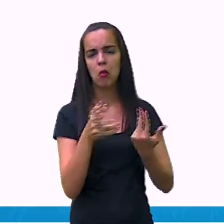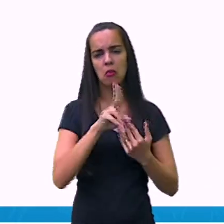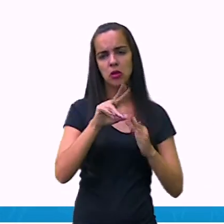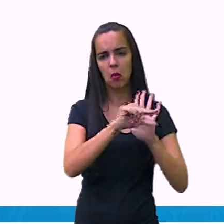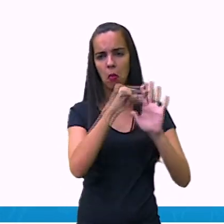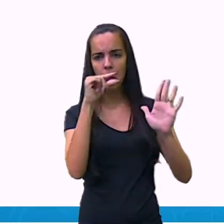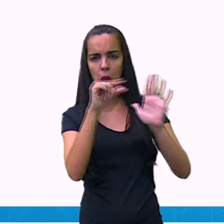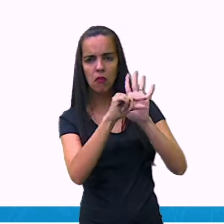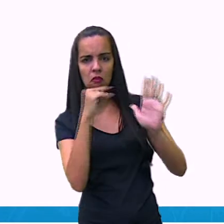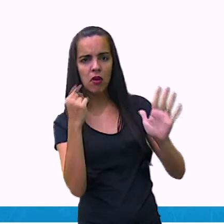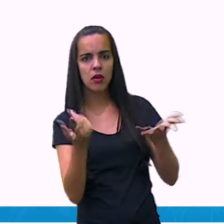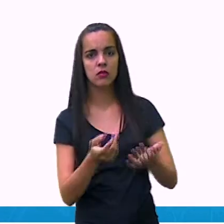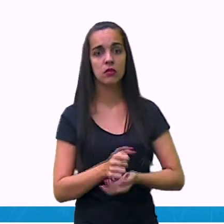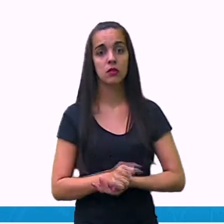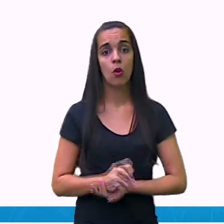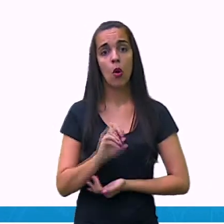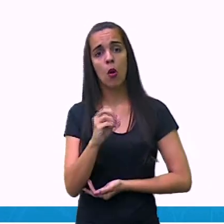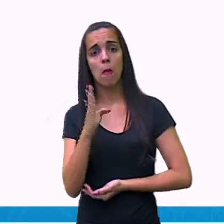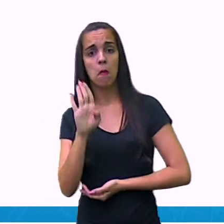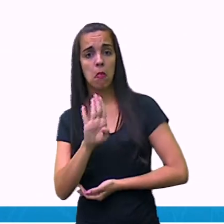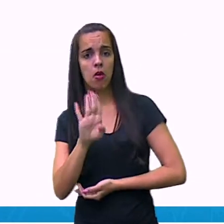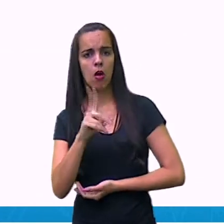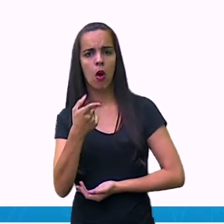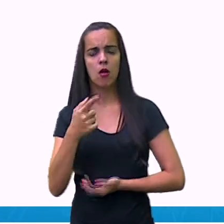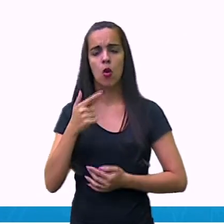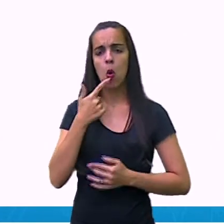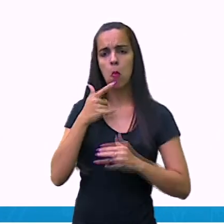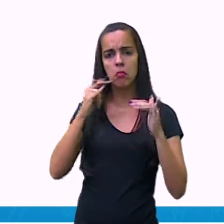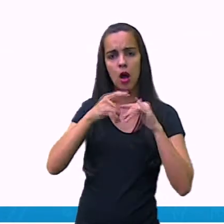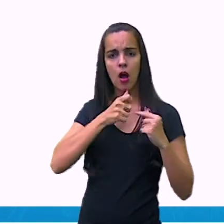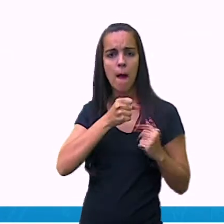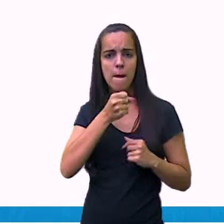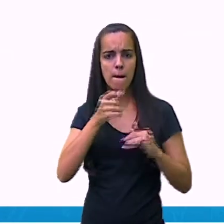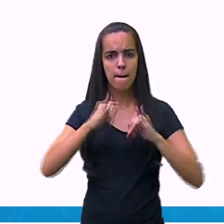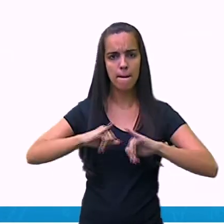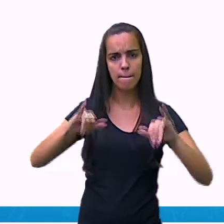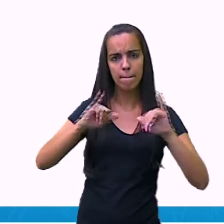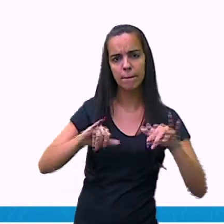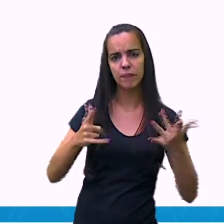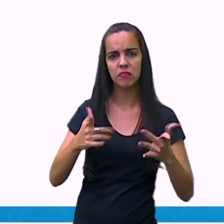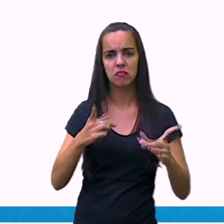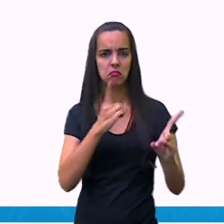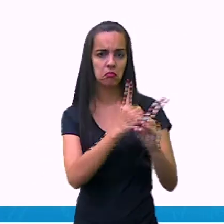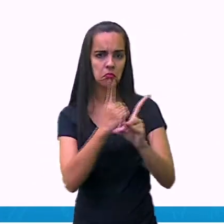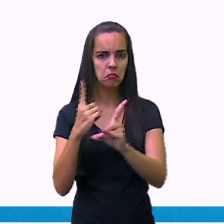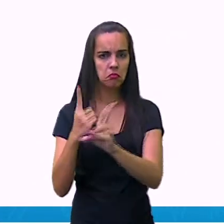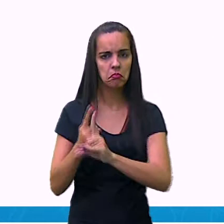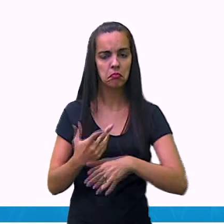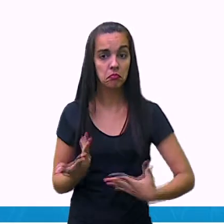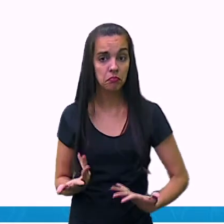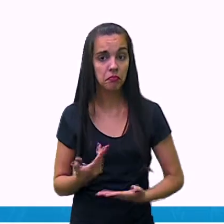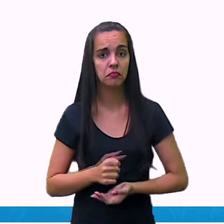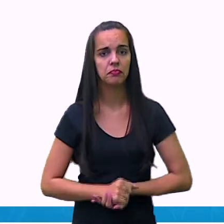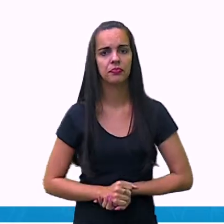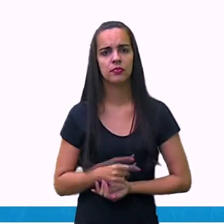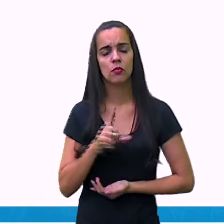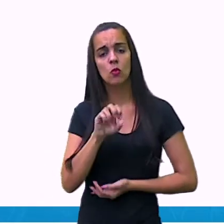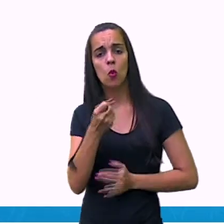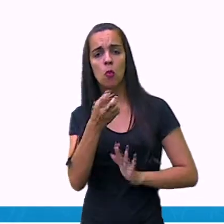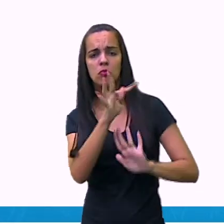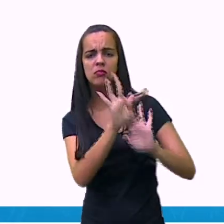em versos. É uma reportagem e trata de uma descoberta, ou um